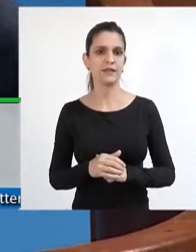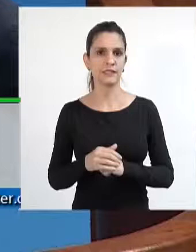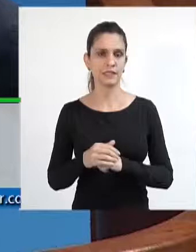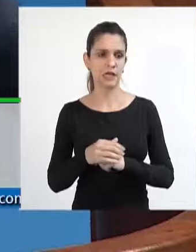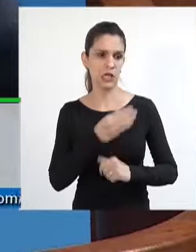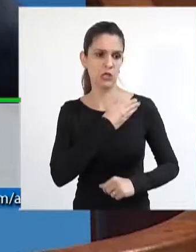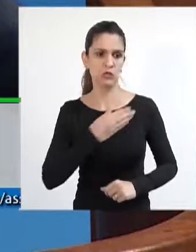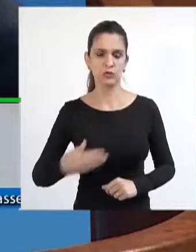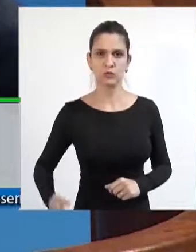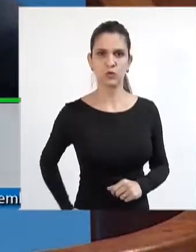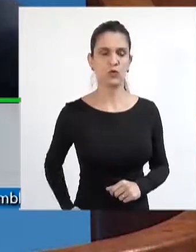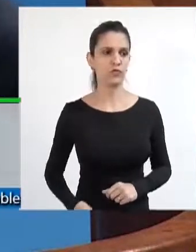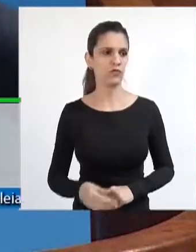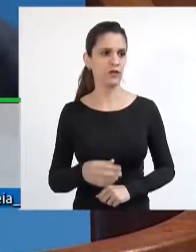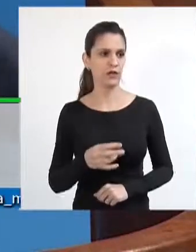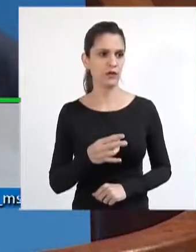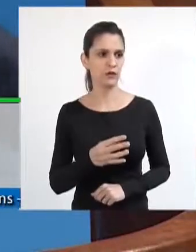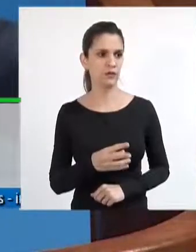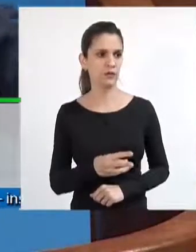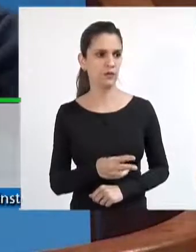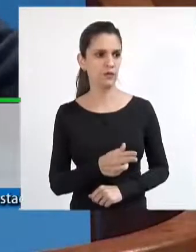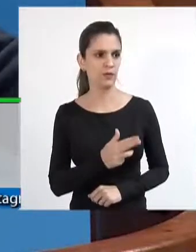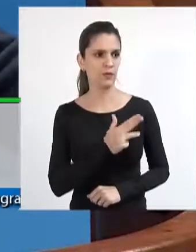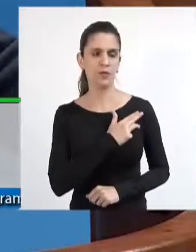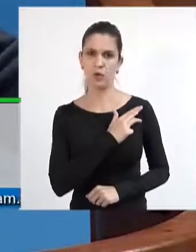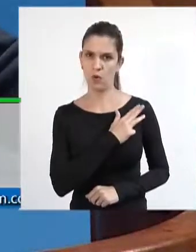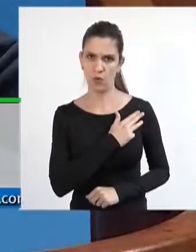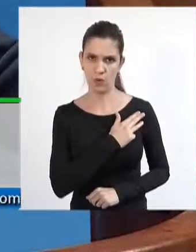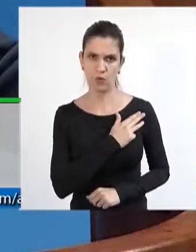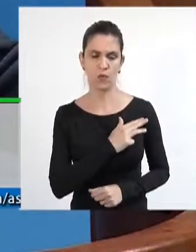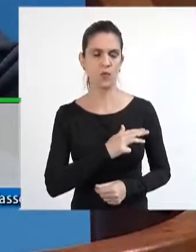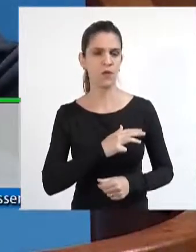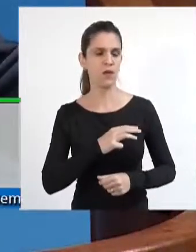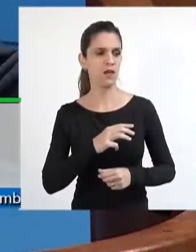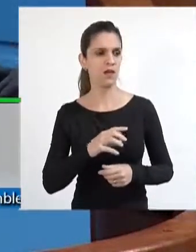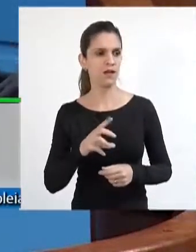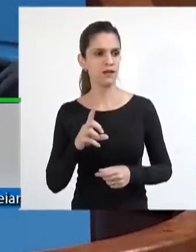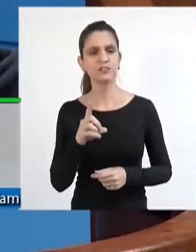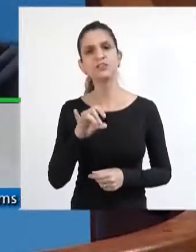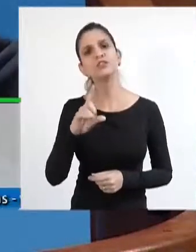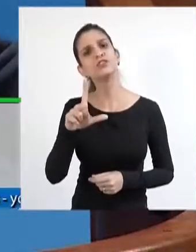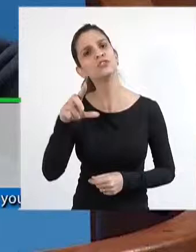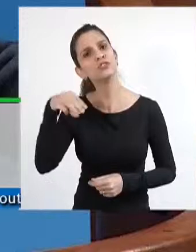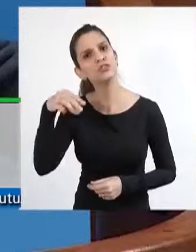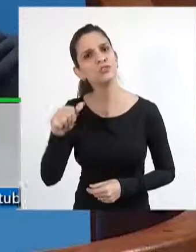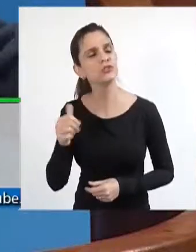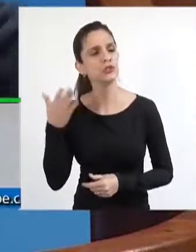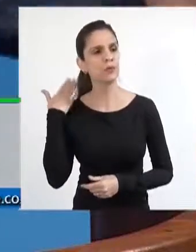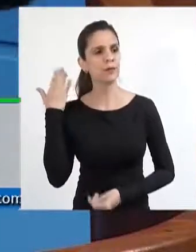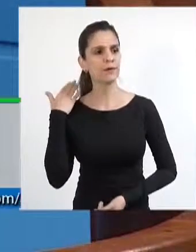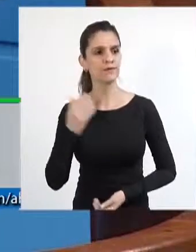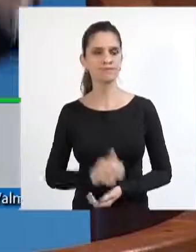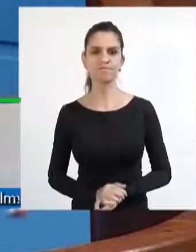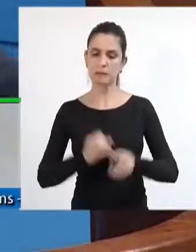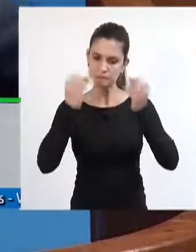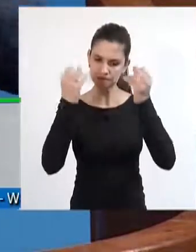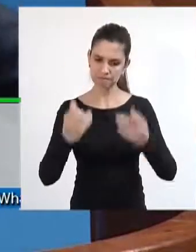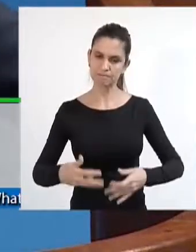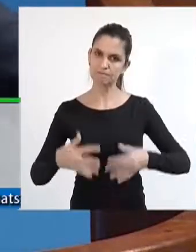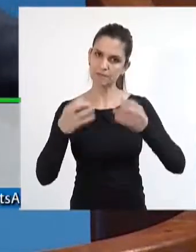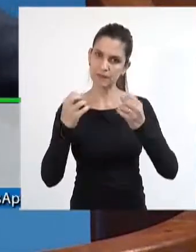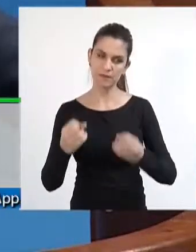o ex-ministro Carlos Gabas. Esteve aqui e fez uma exposição sobre